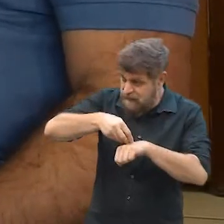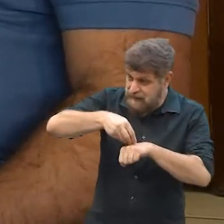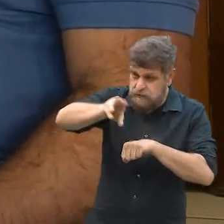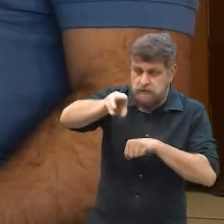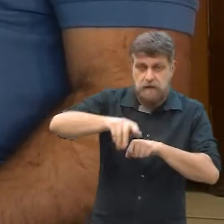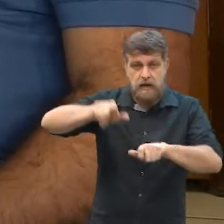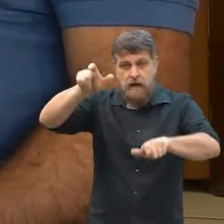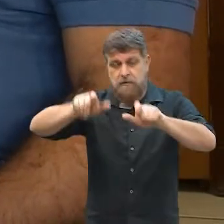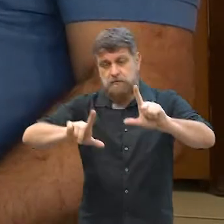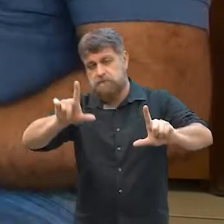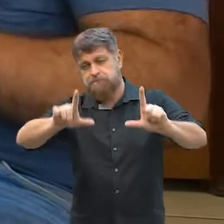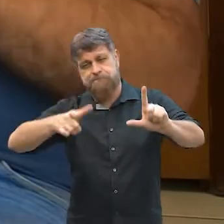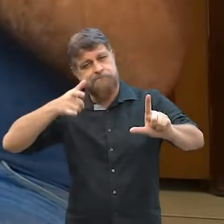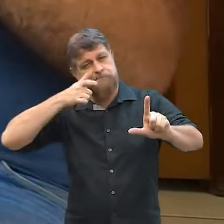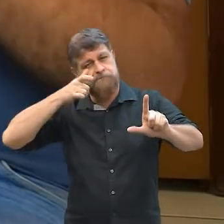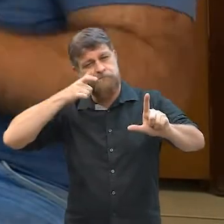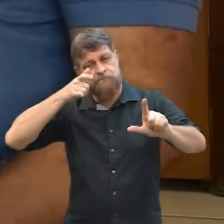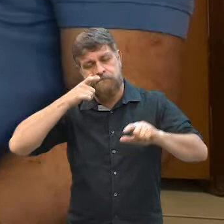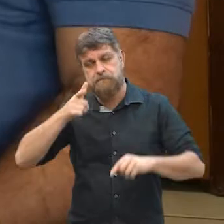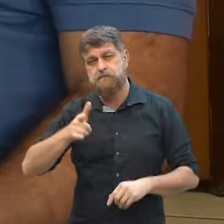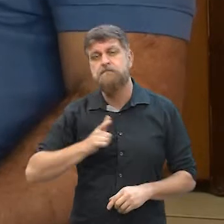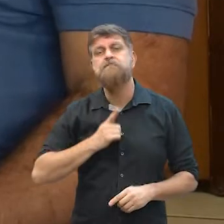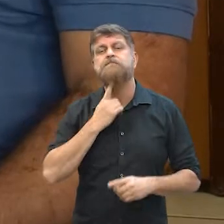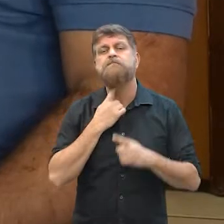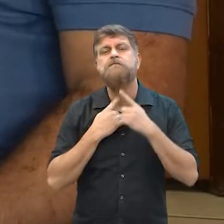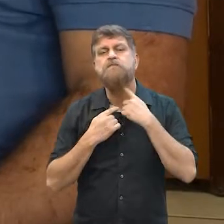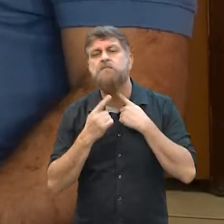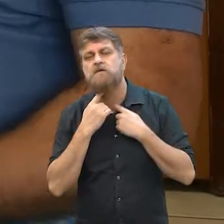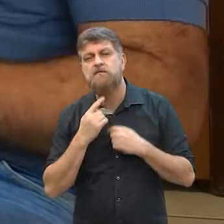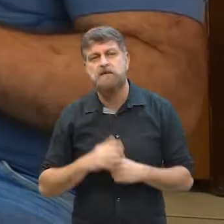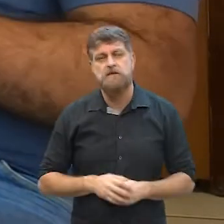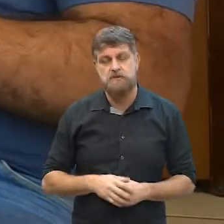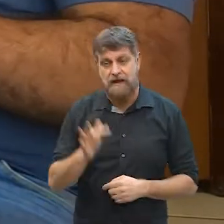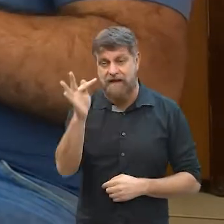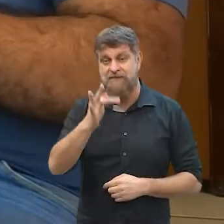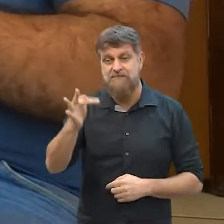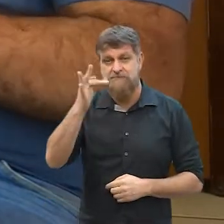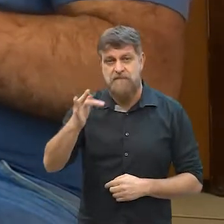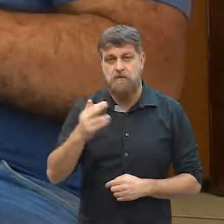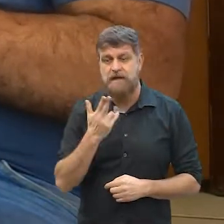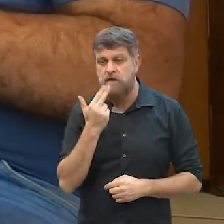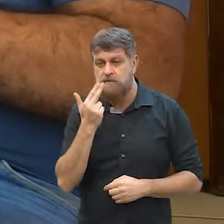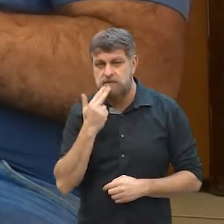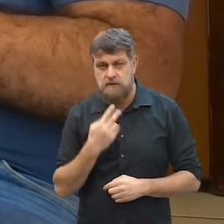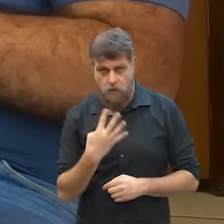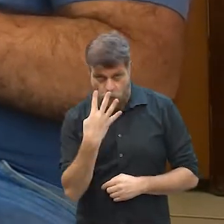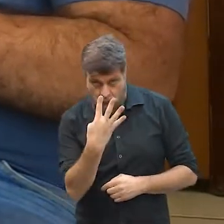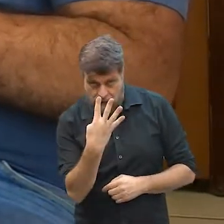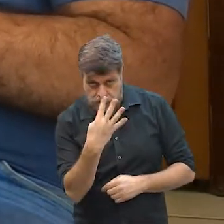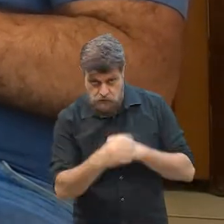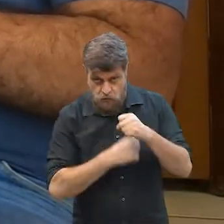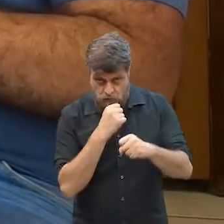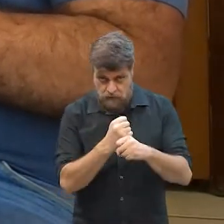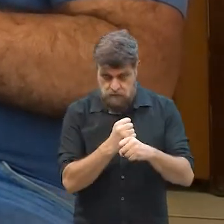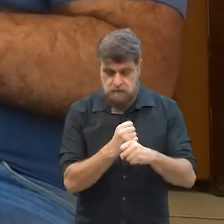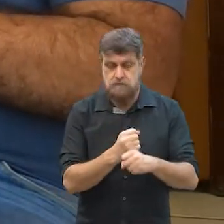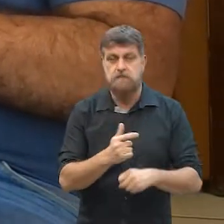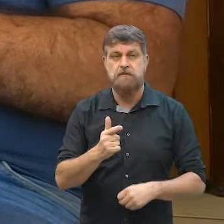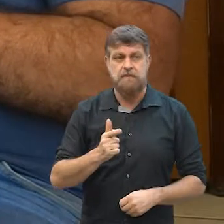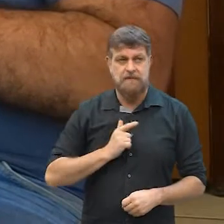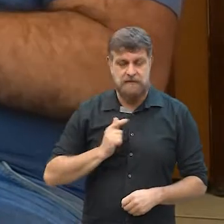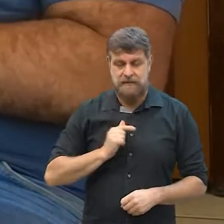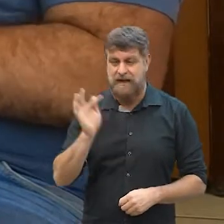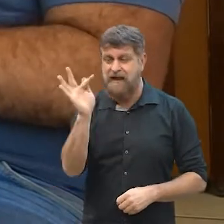as pessoas que estão em casa e têm interesse em prestar nutrição. Faculdade são 4 ou 5 anos? São 4 anos,